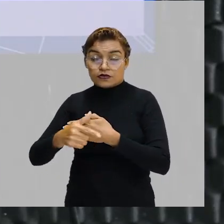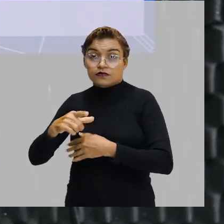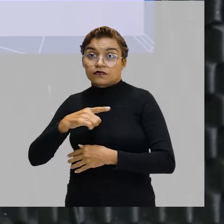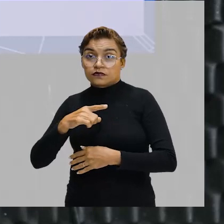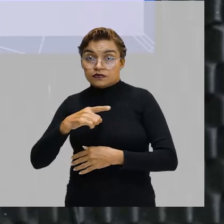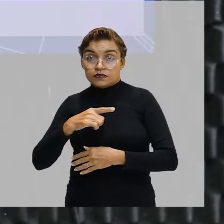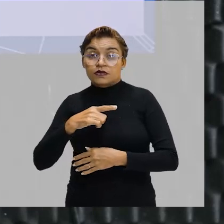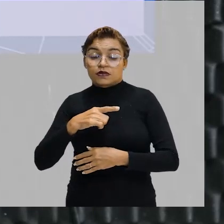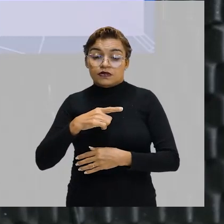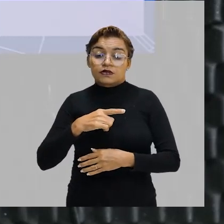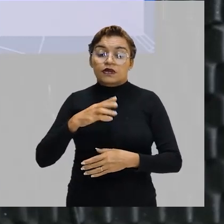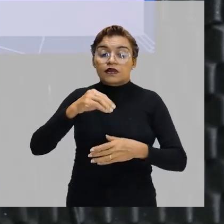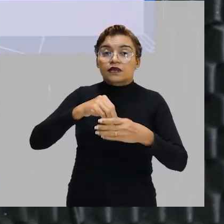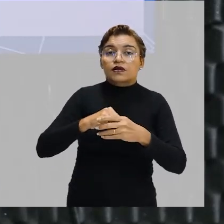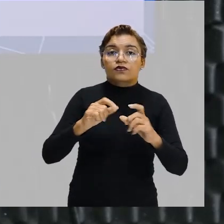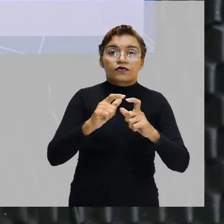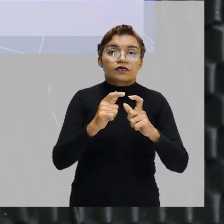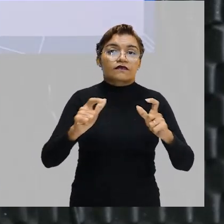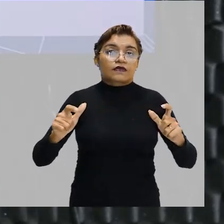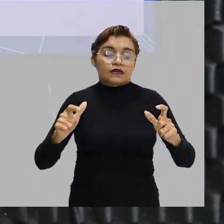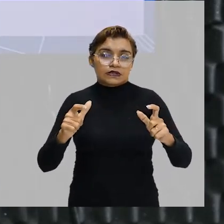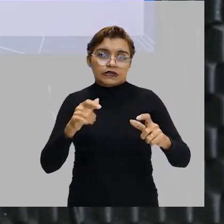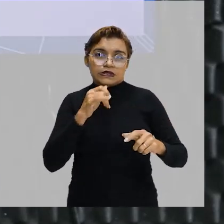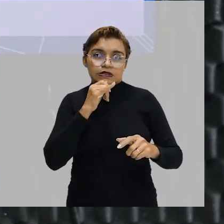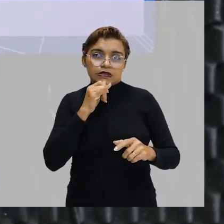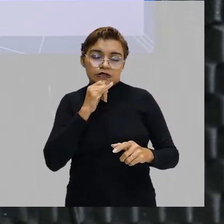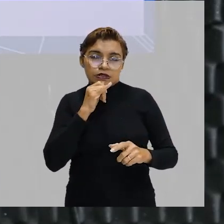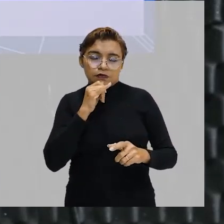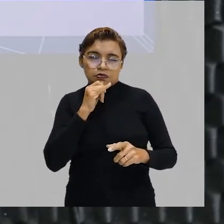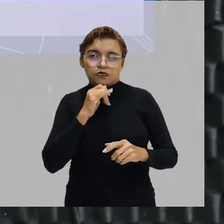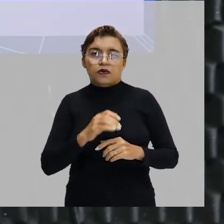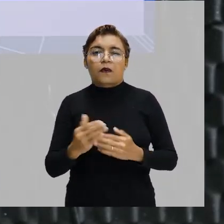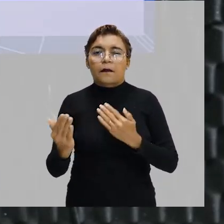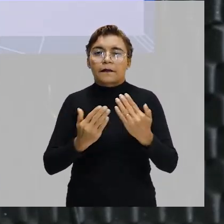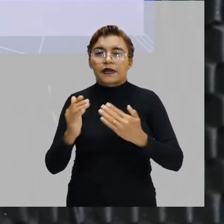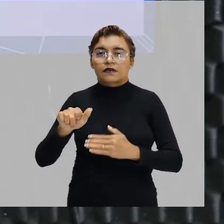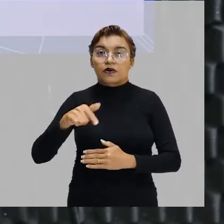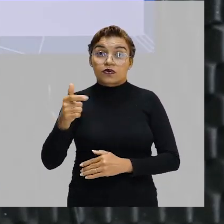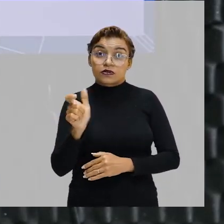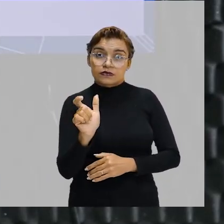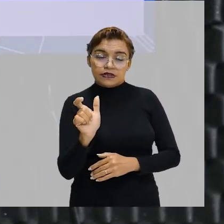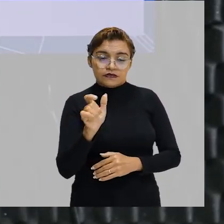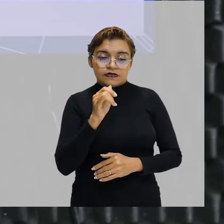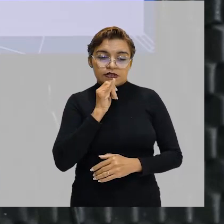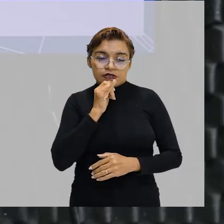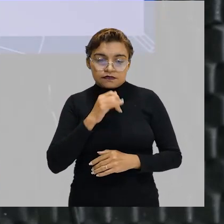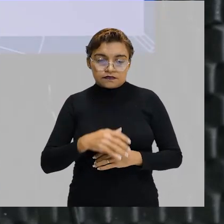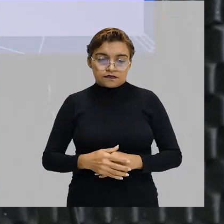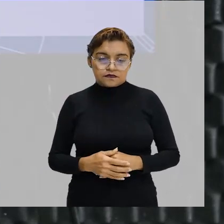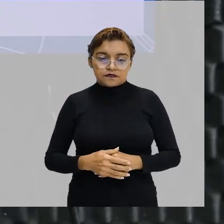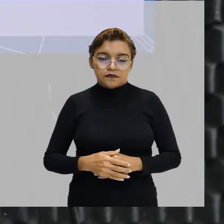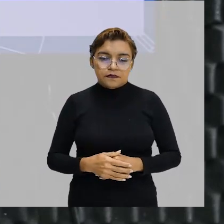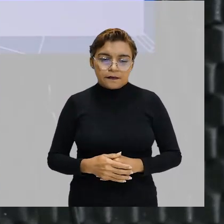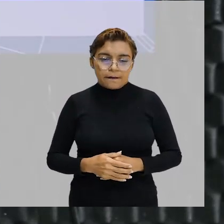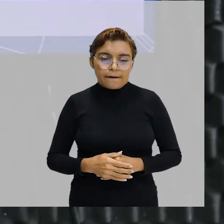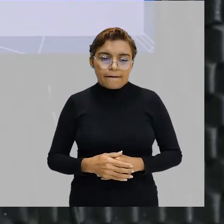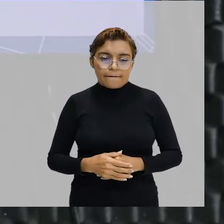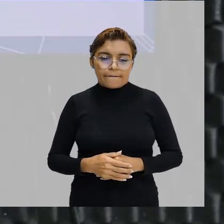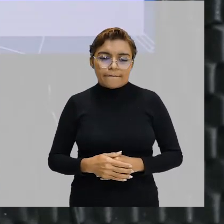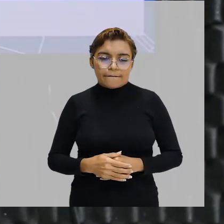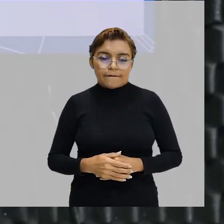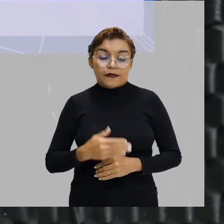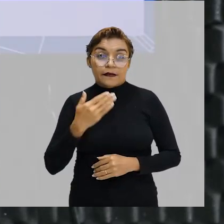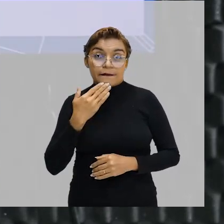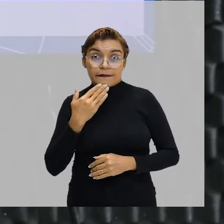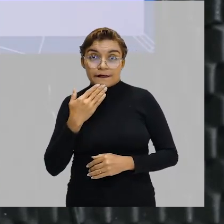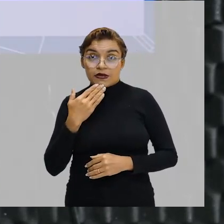ser desempenhado dentro de uma oração em relação a outros termos. Olha só. Pedi o carro ao meu pai